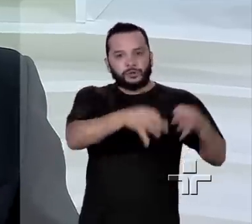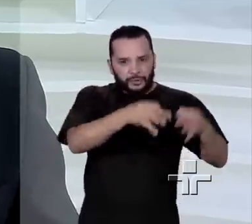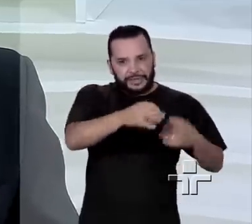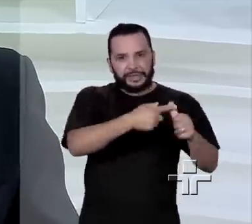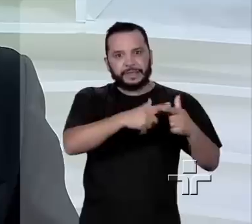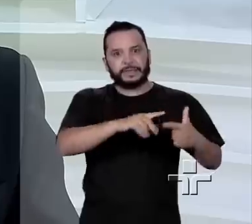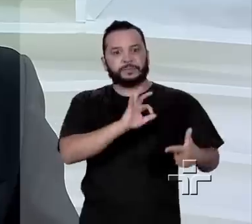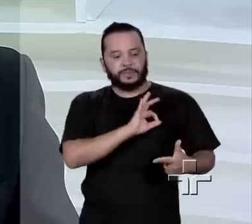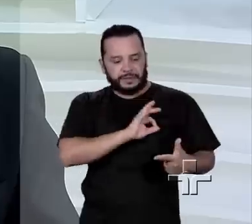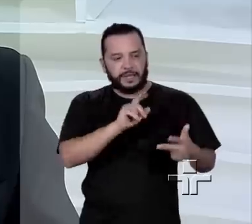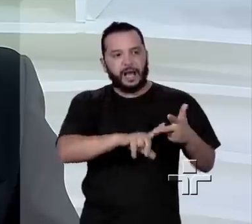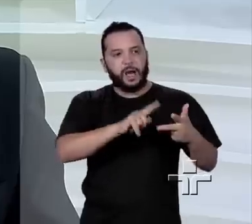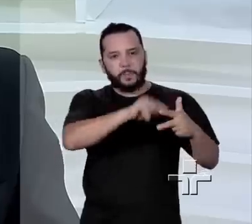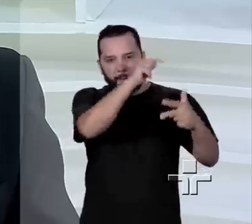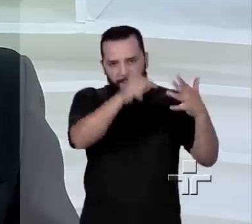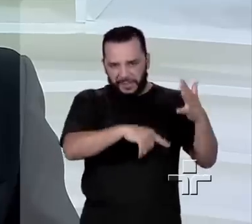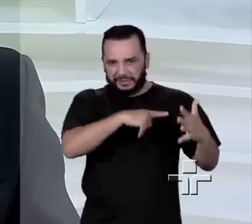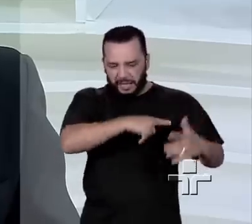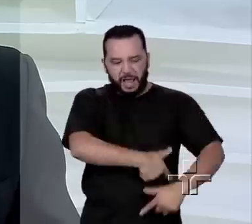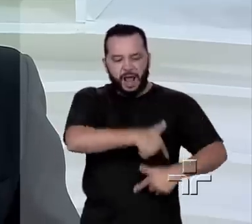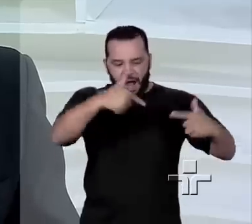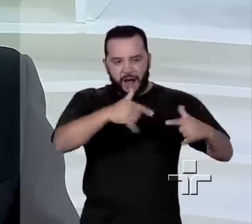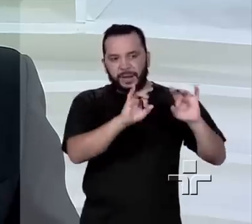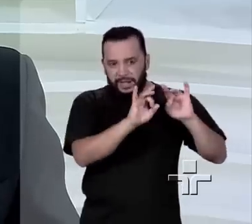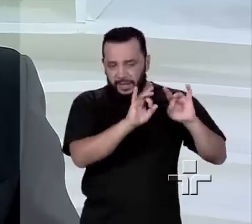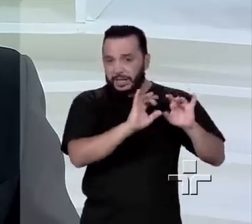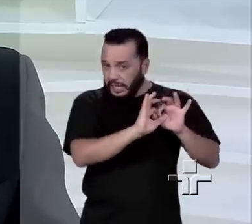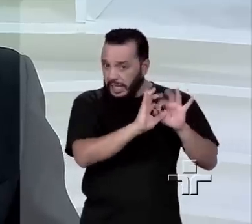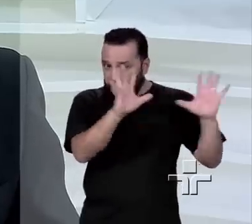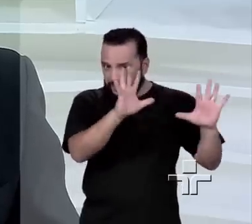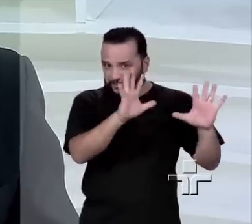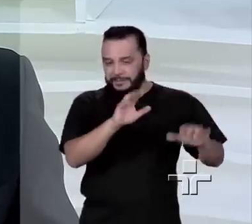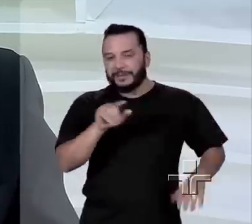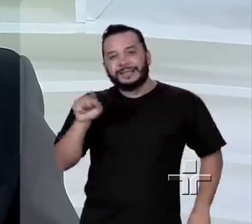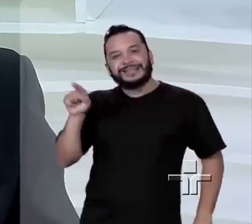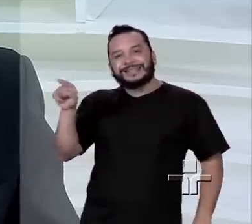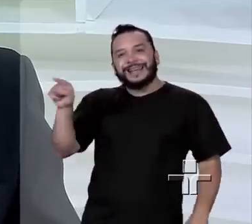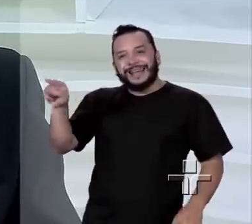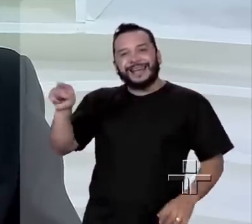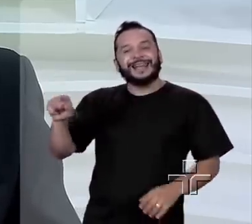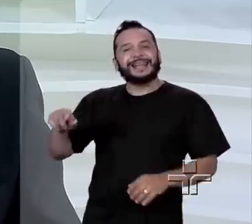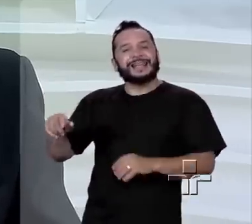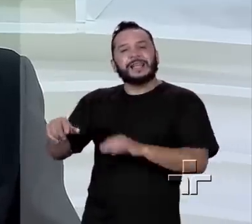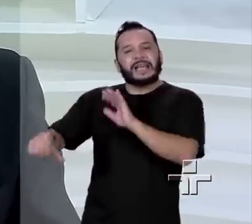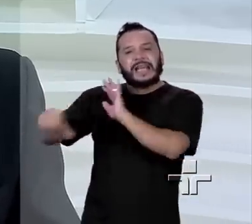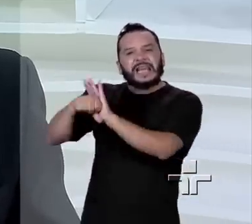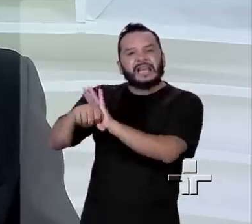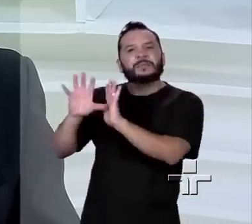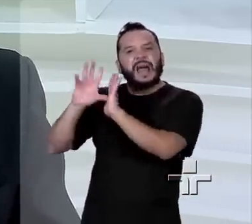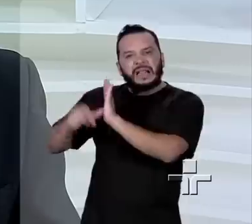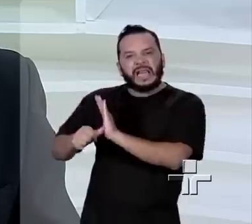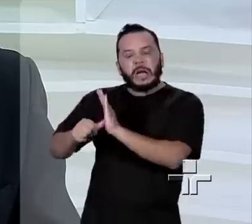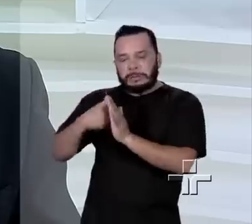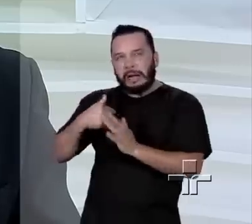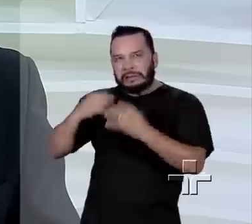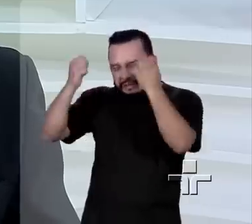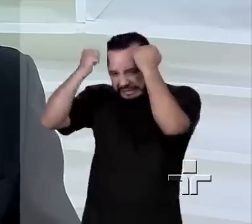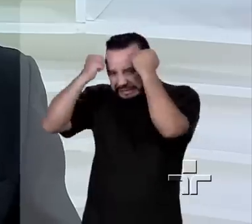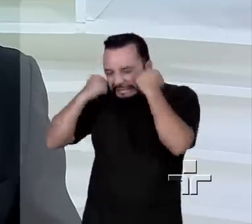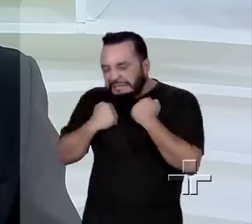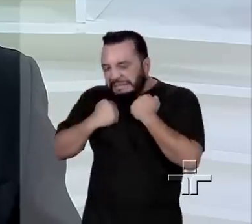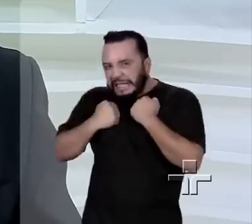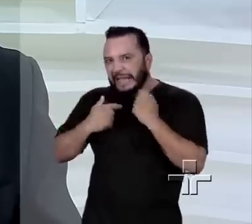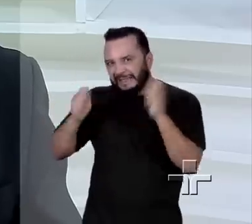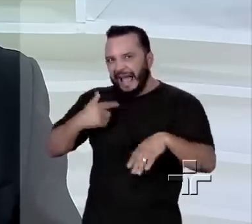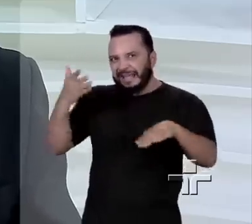umas categorias que têm o porte funcional, o marginal passou a ter a certeza que ele pode ingressar numa casa, numa propriedade,